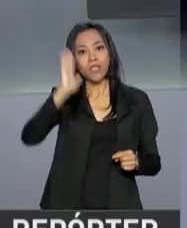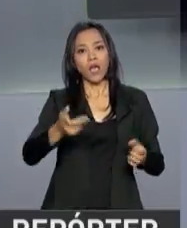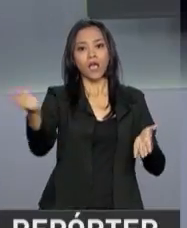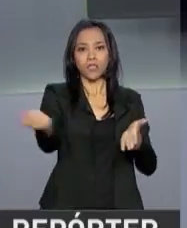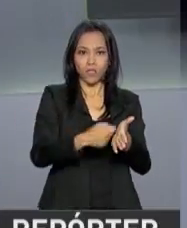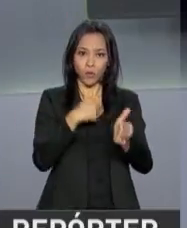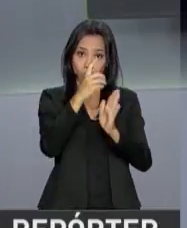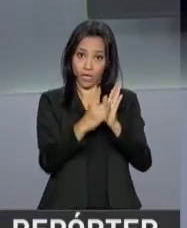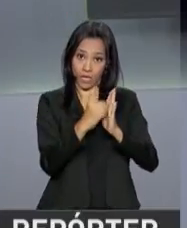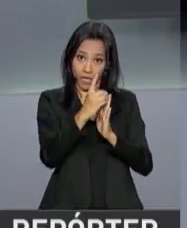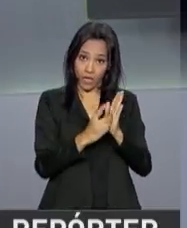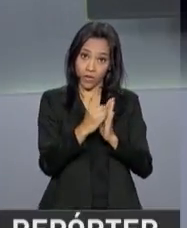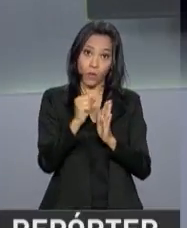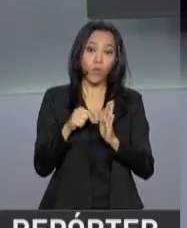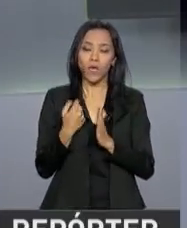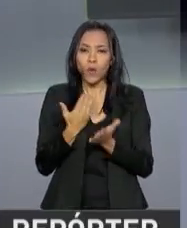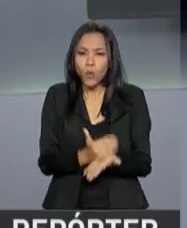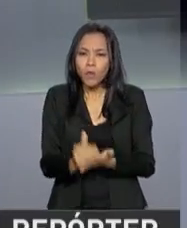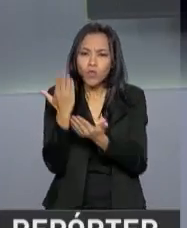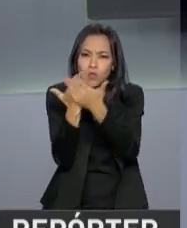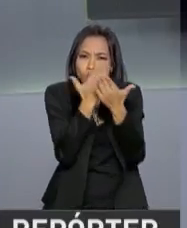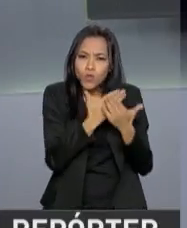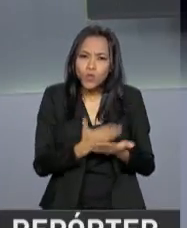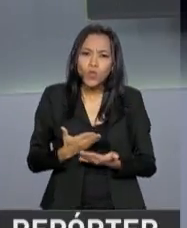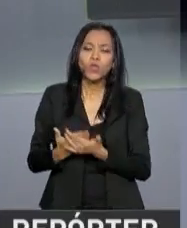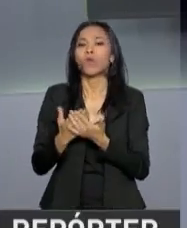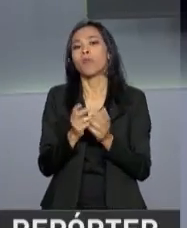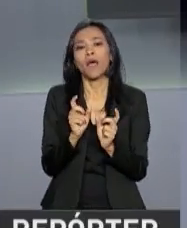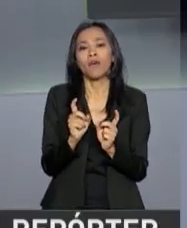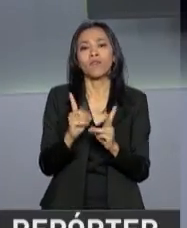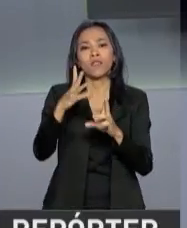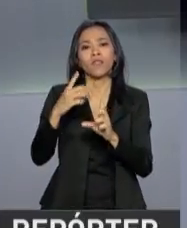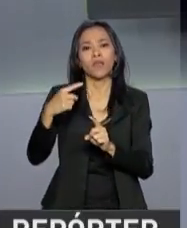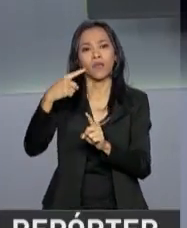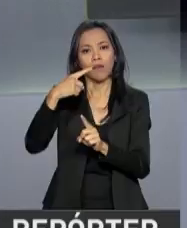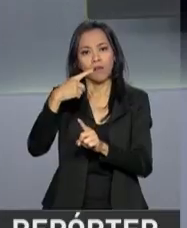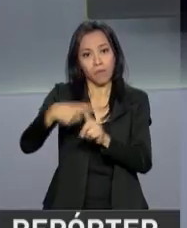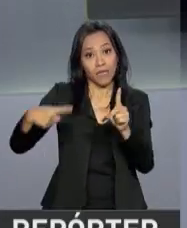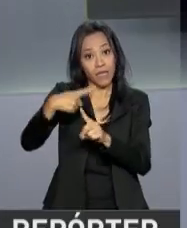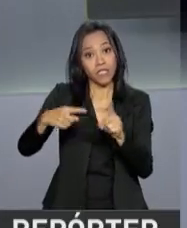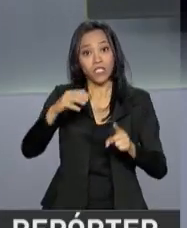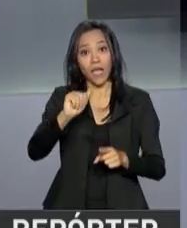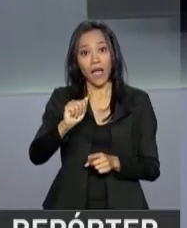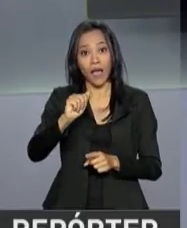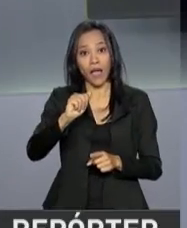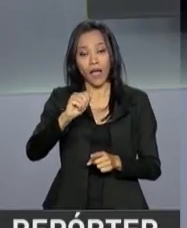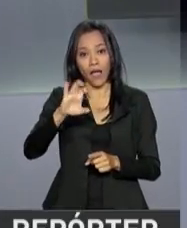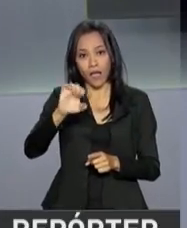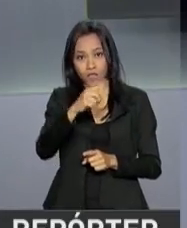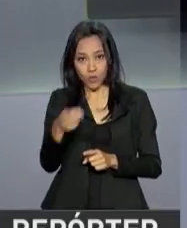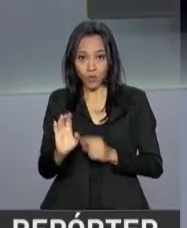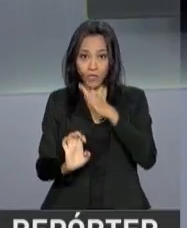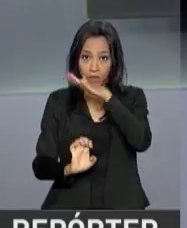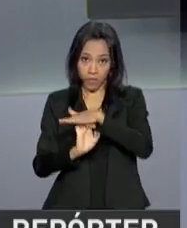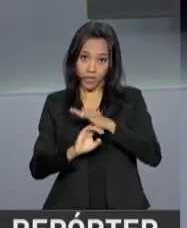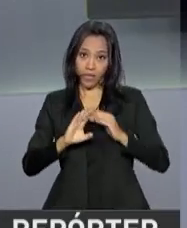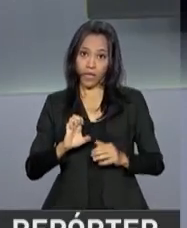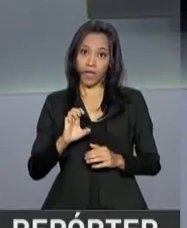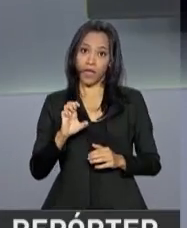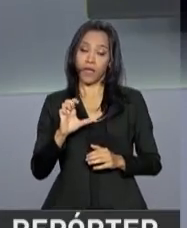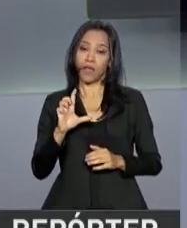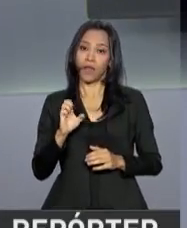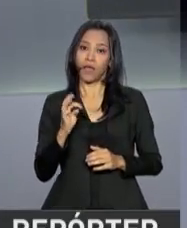que autoriza o início dos estudos para a capitalização da Eletrobras. O texto foi publicado no Diário Oficial da União